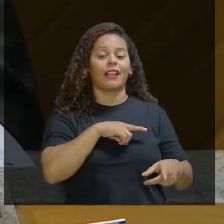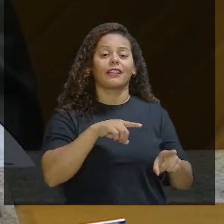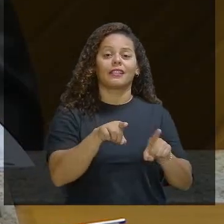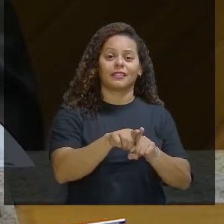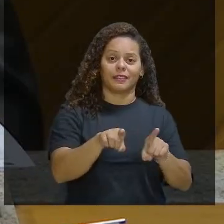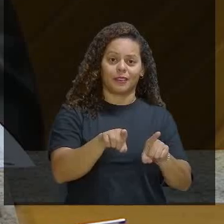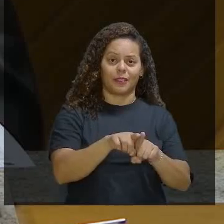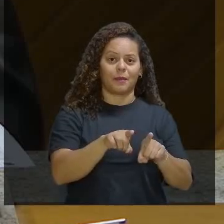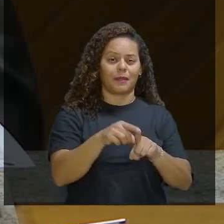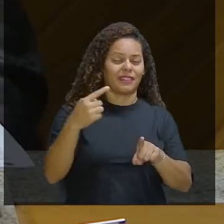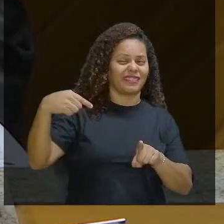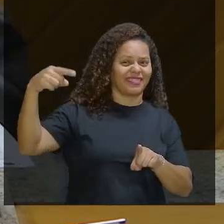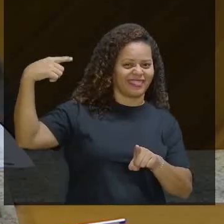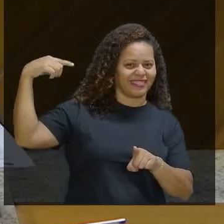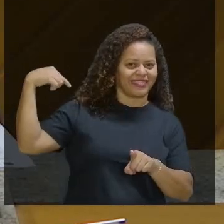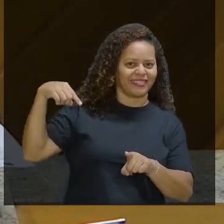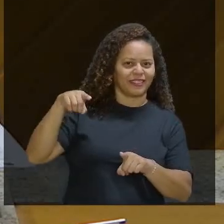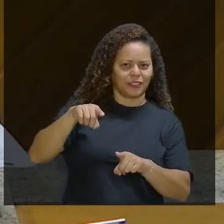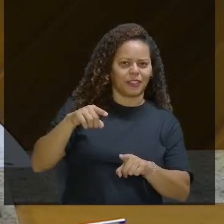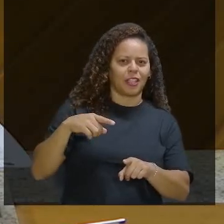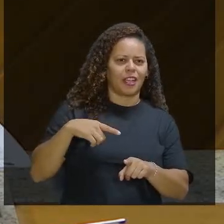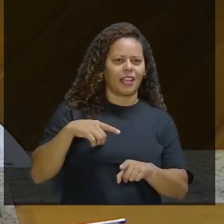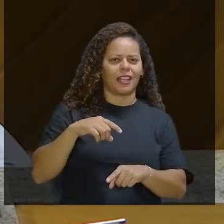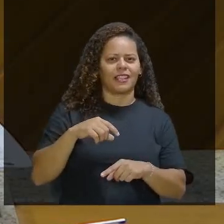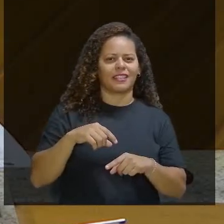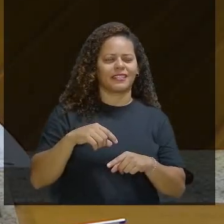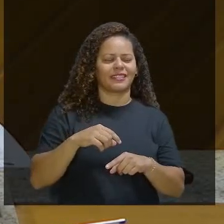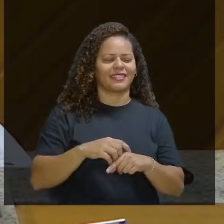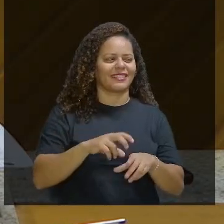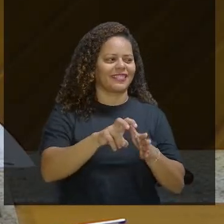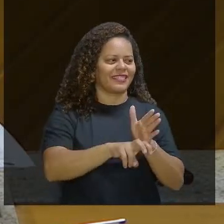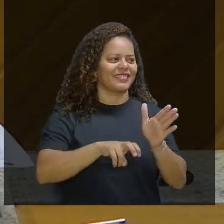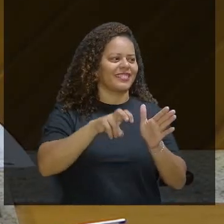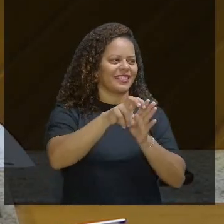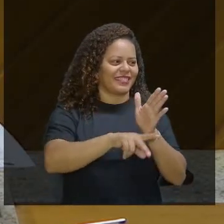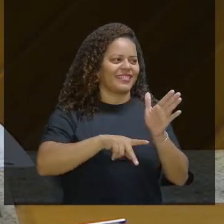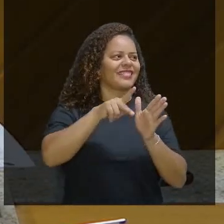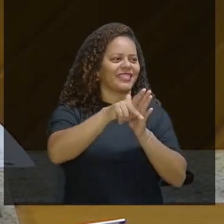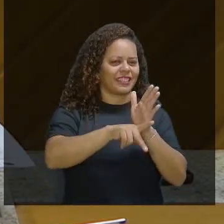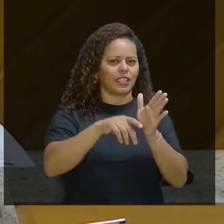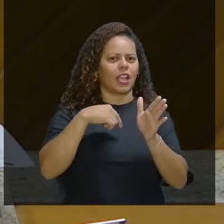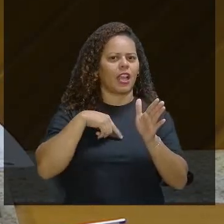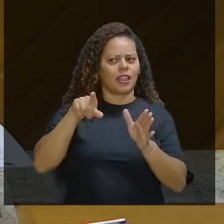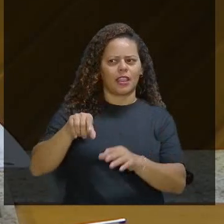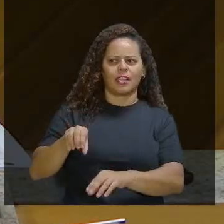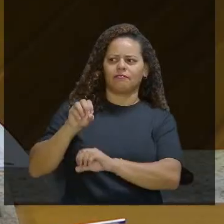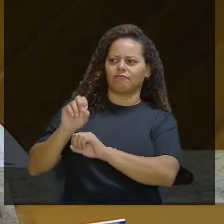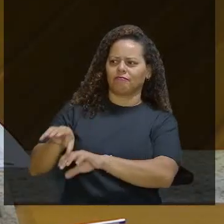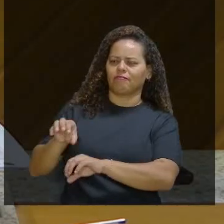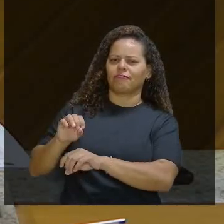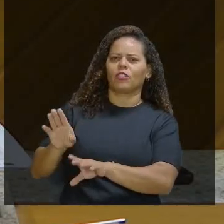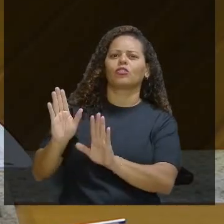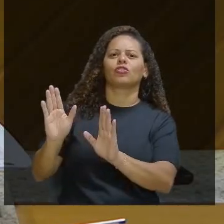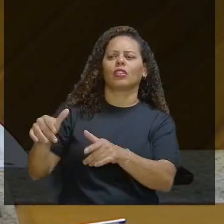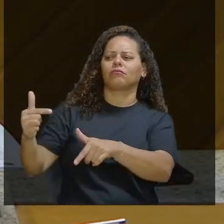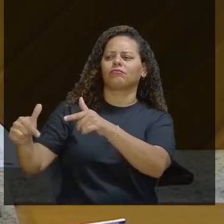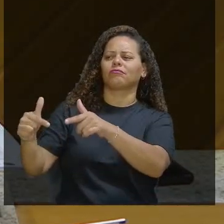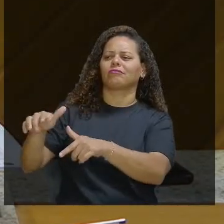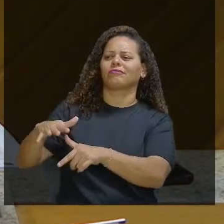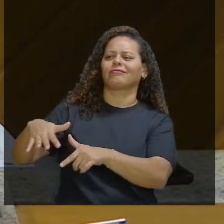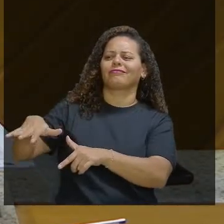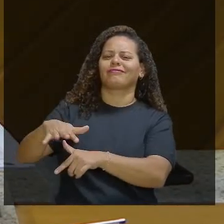na antiga Serra do Navio, a senhora esteve lá contribuindo também para a